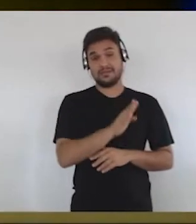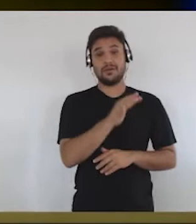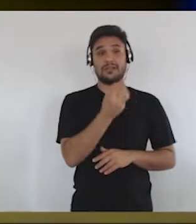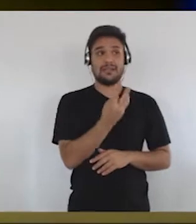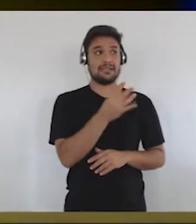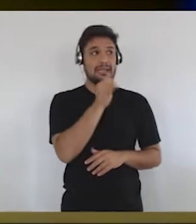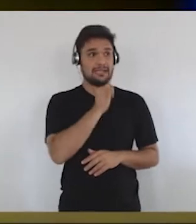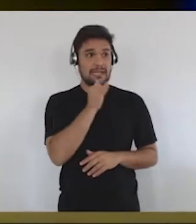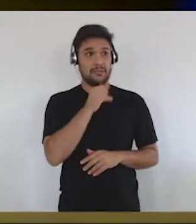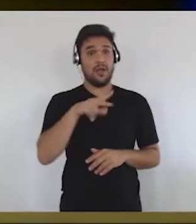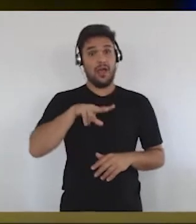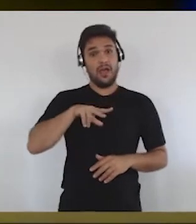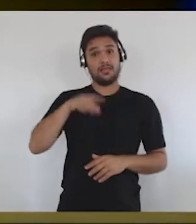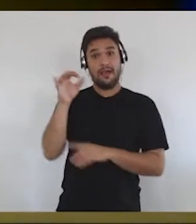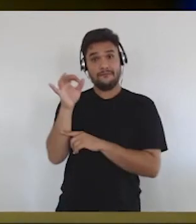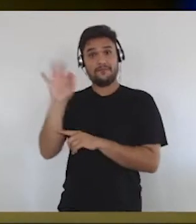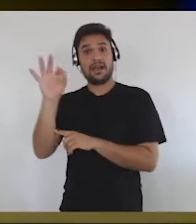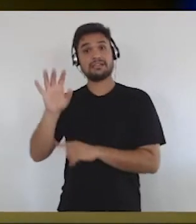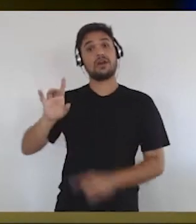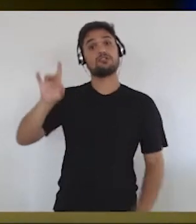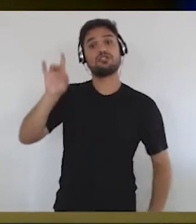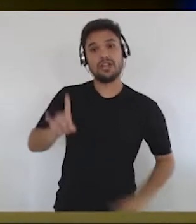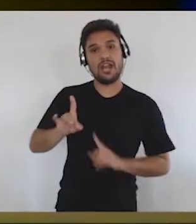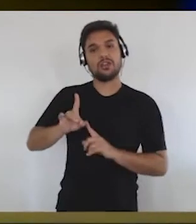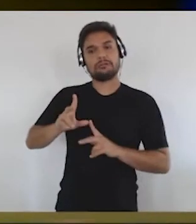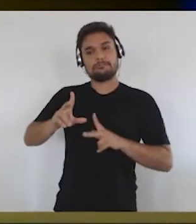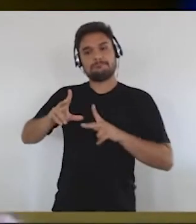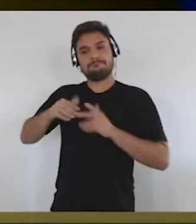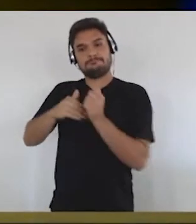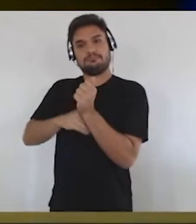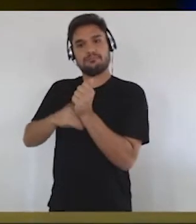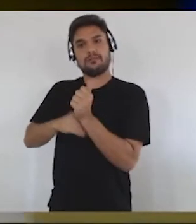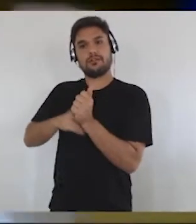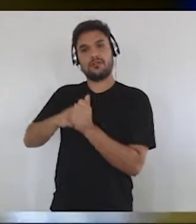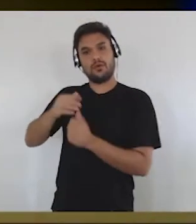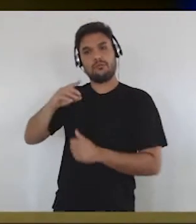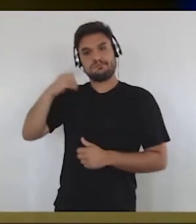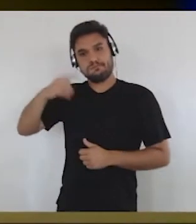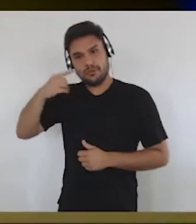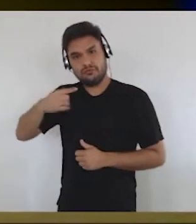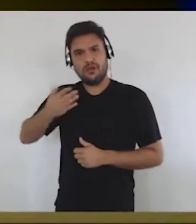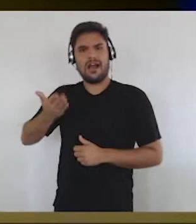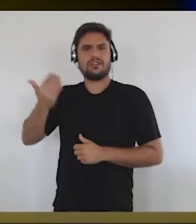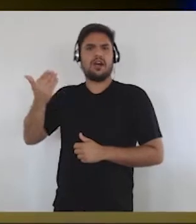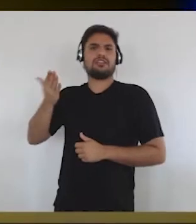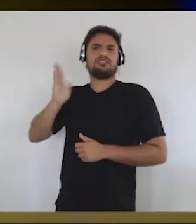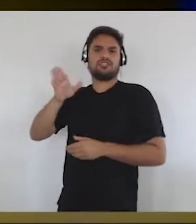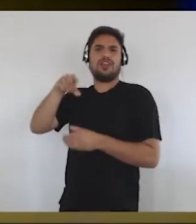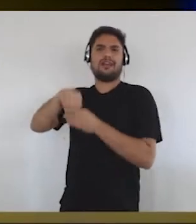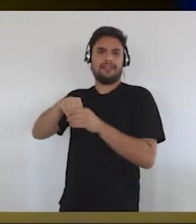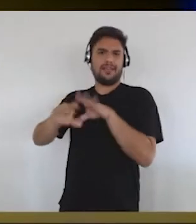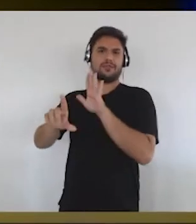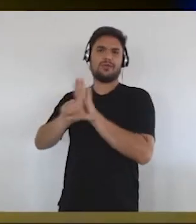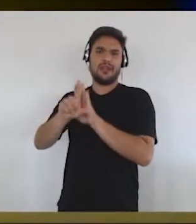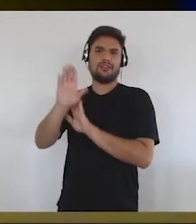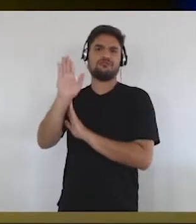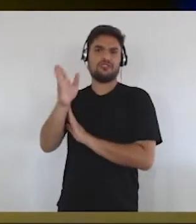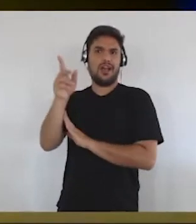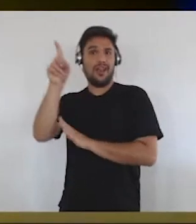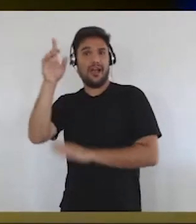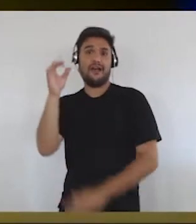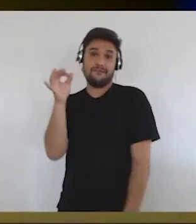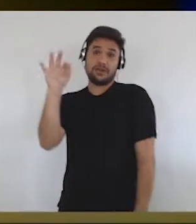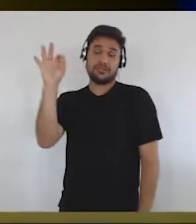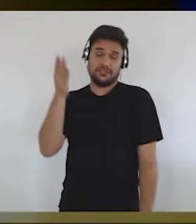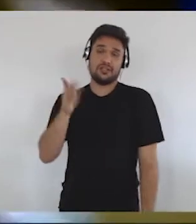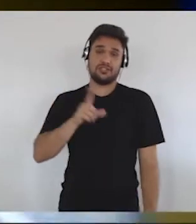Na França, o dever de confidência do advogado para o cliente já se encontrava embutido naquela época nas ordenações do